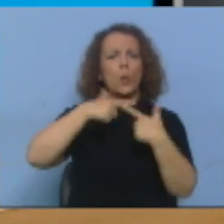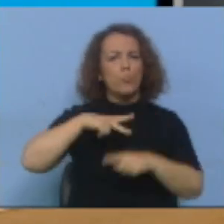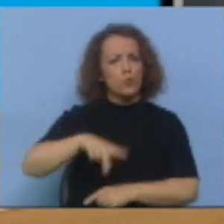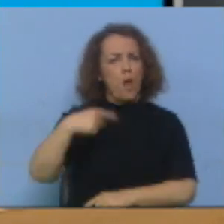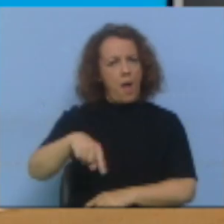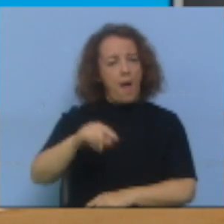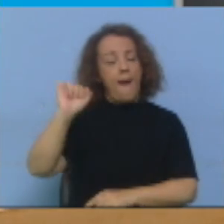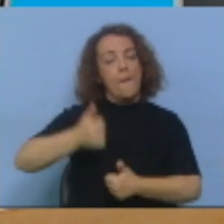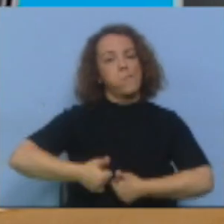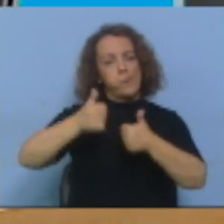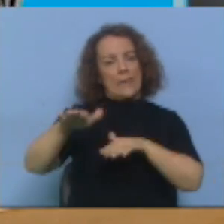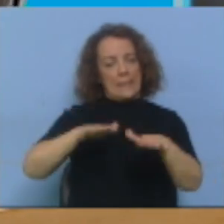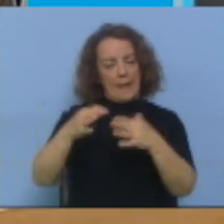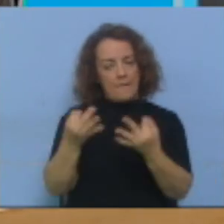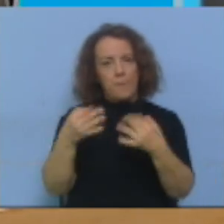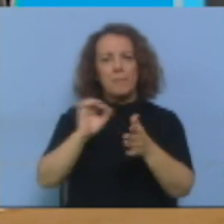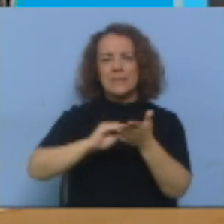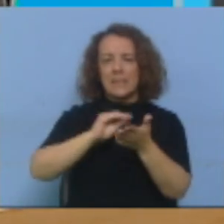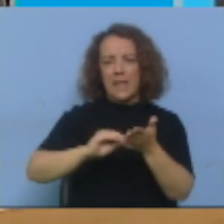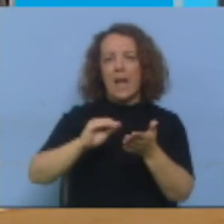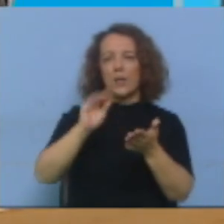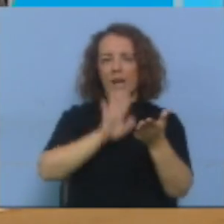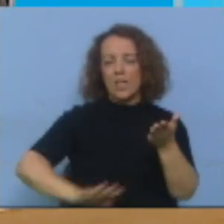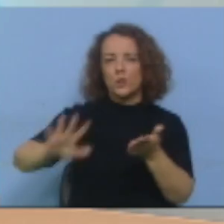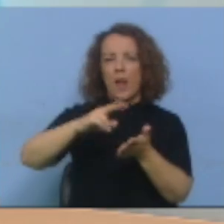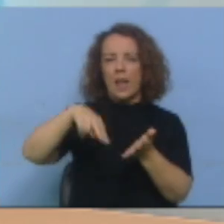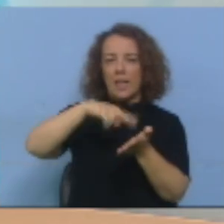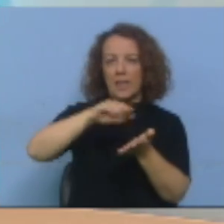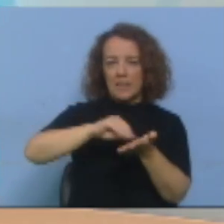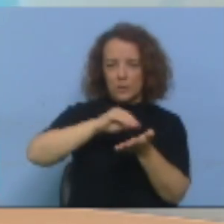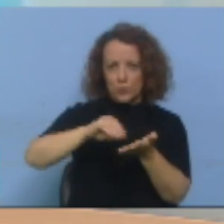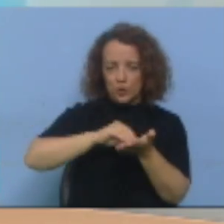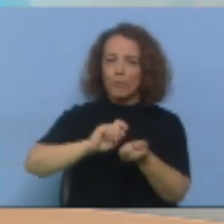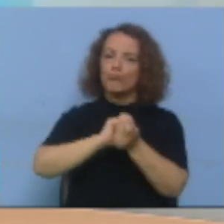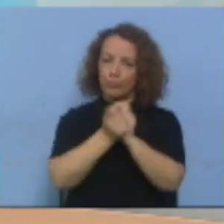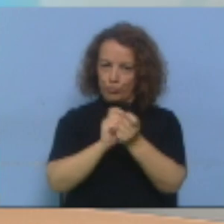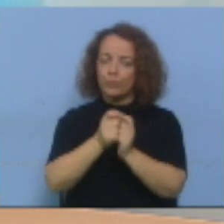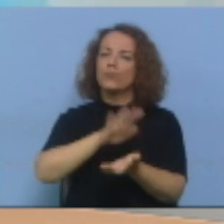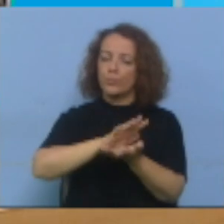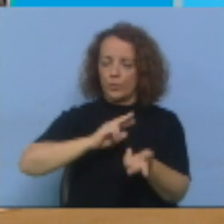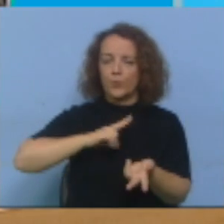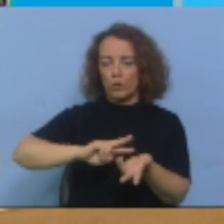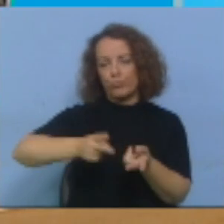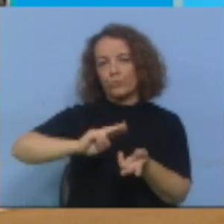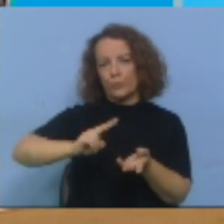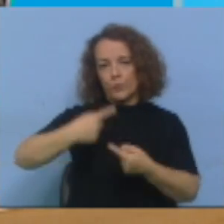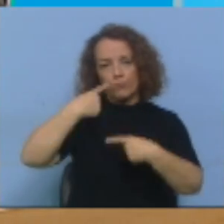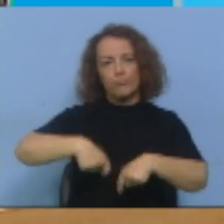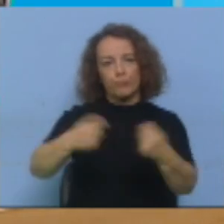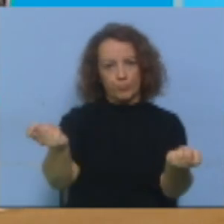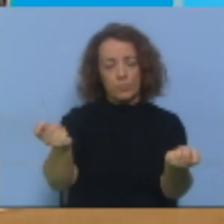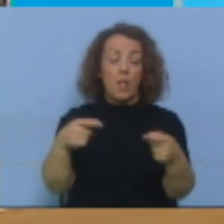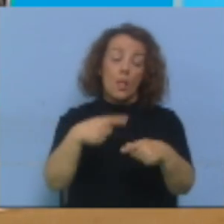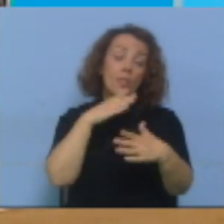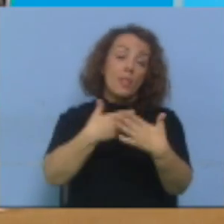embora seja da Conferência Episcopal Italiana. O Secretariado Nacional da Liturgia vai disponibilizando esses materiais. Vai disponibilizando e ajudam-nos e podem ajudar